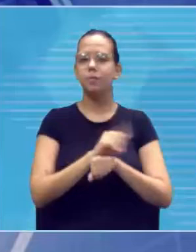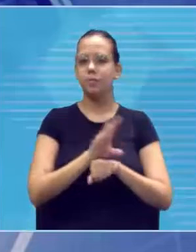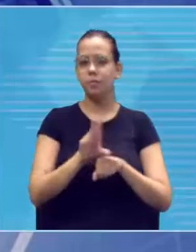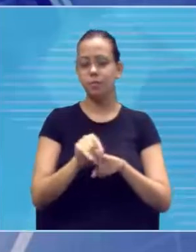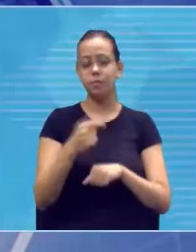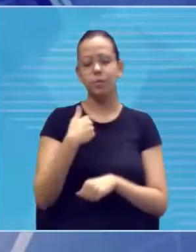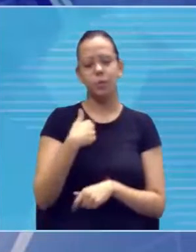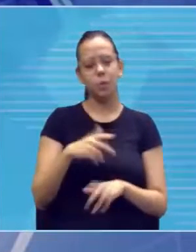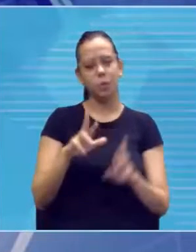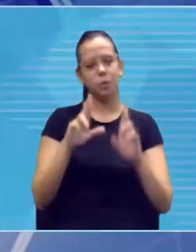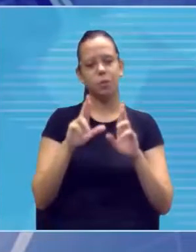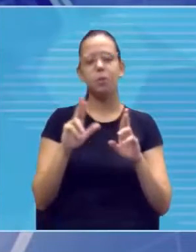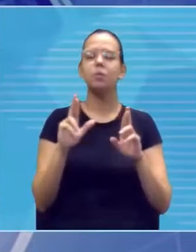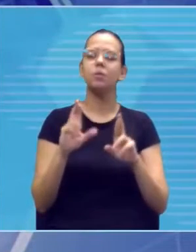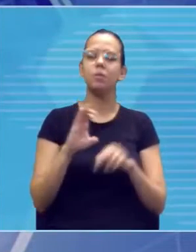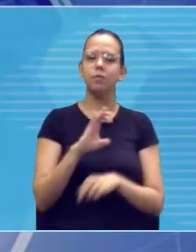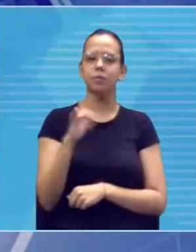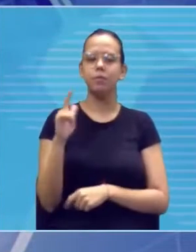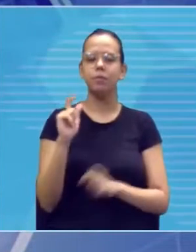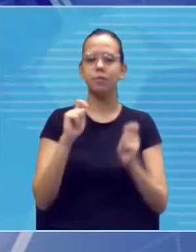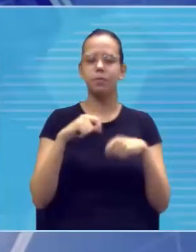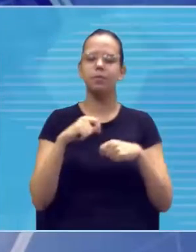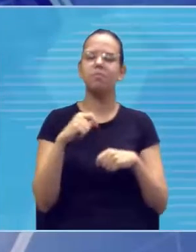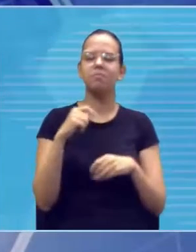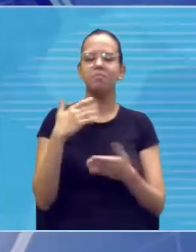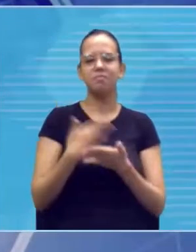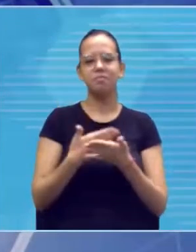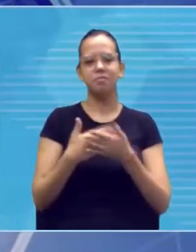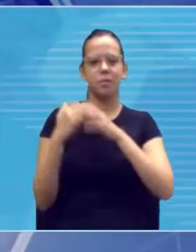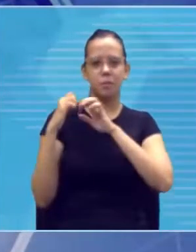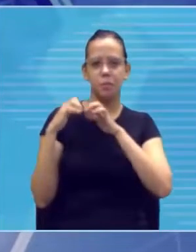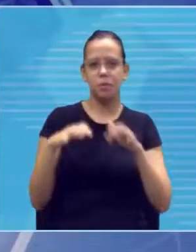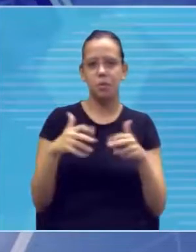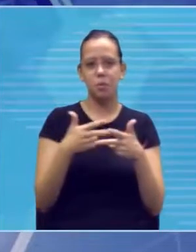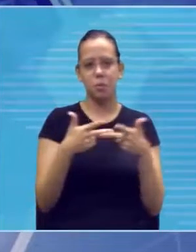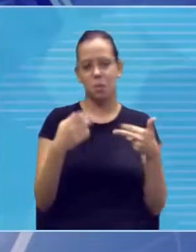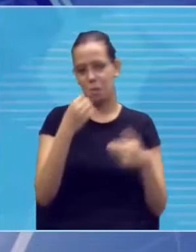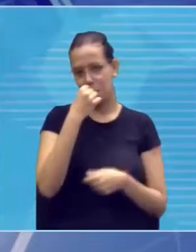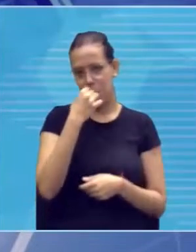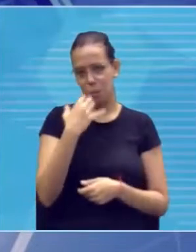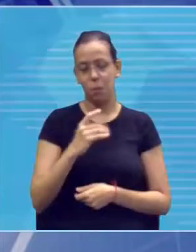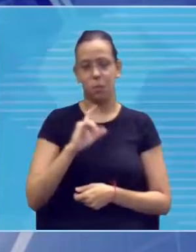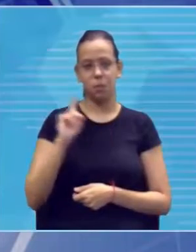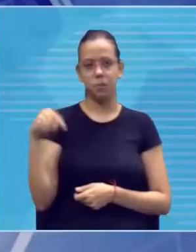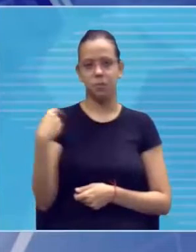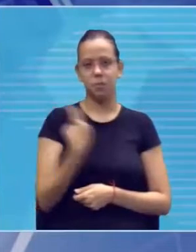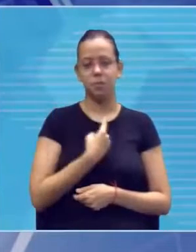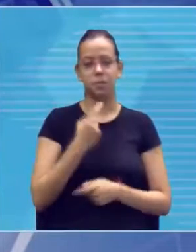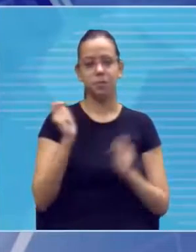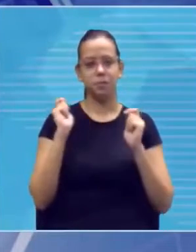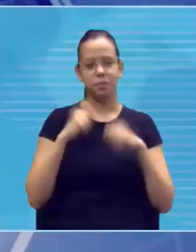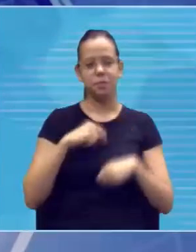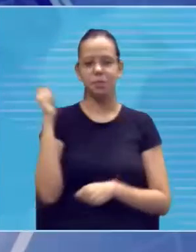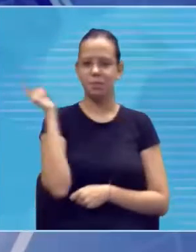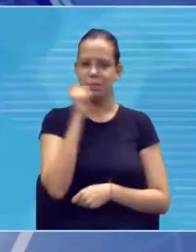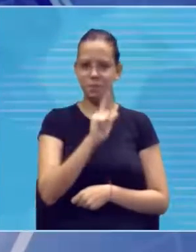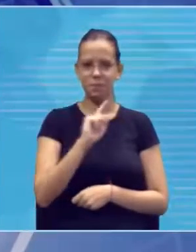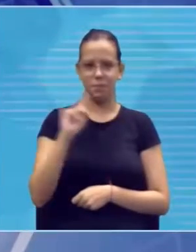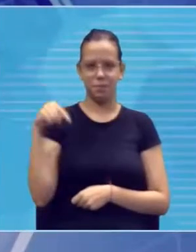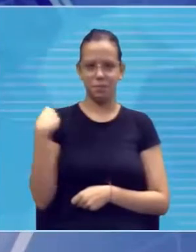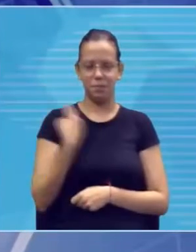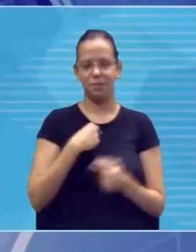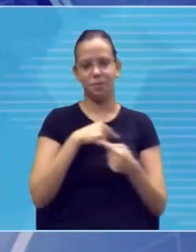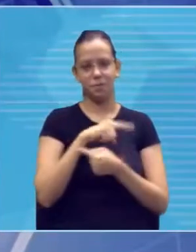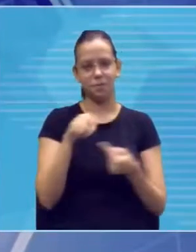espero é claro que a gente possa ter um encontro abençoado cheio de coisa boa que a gente possa é claro alcançar sempre os nossos objetivos